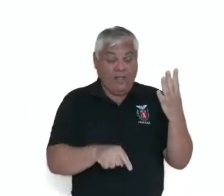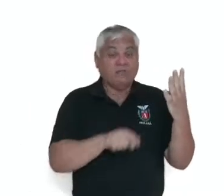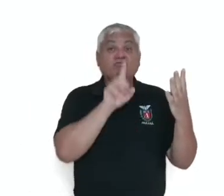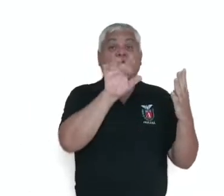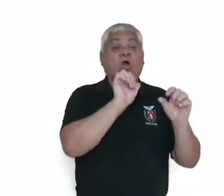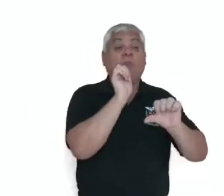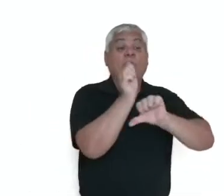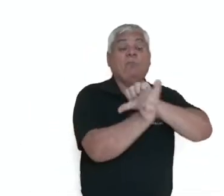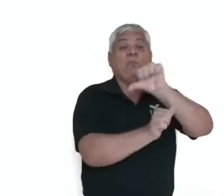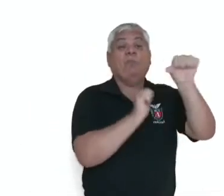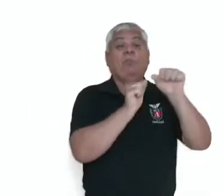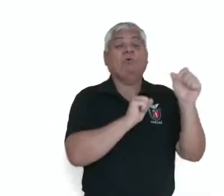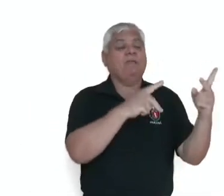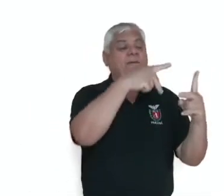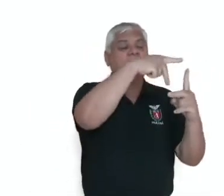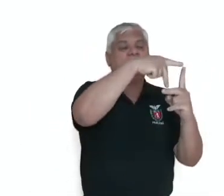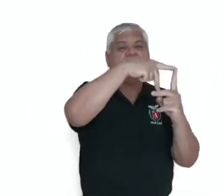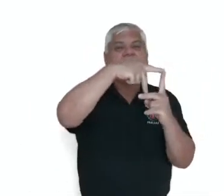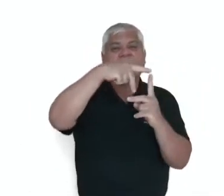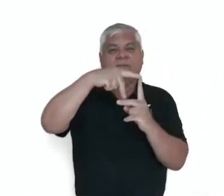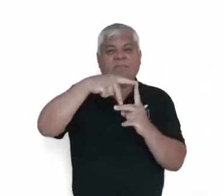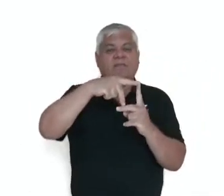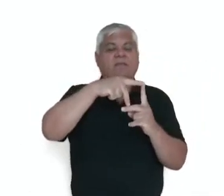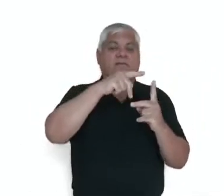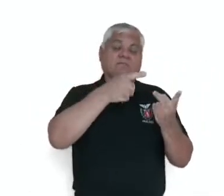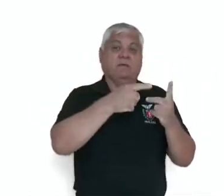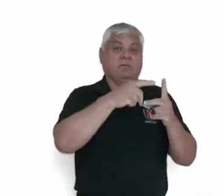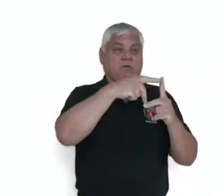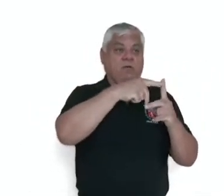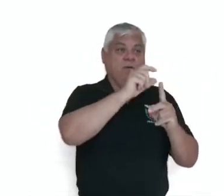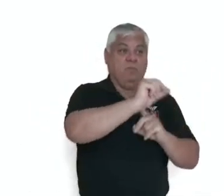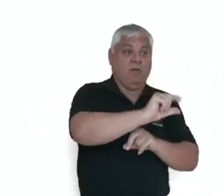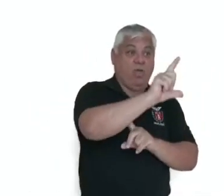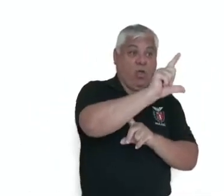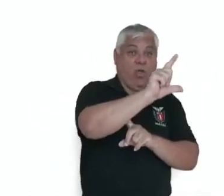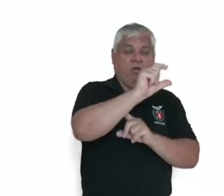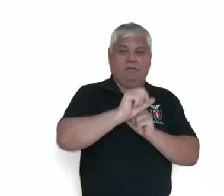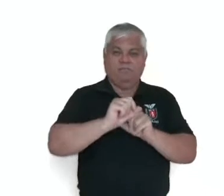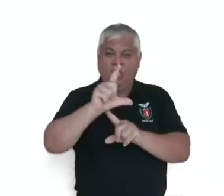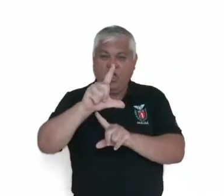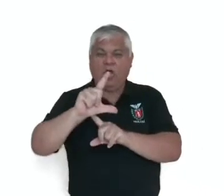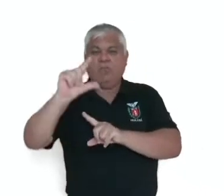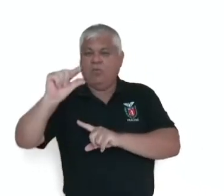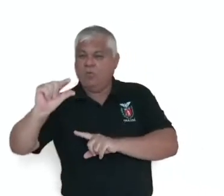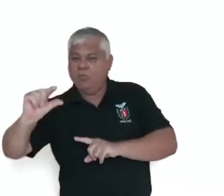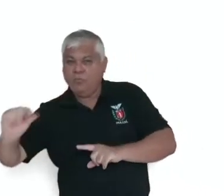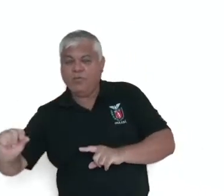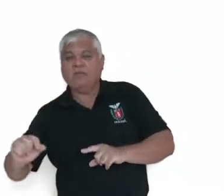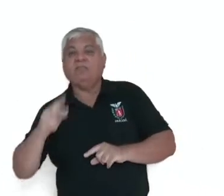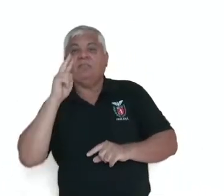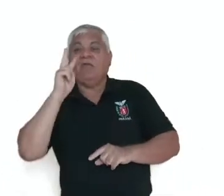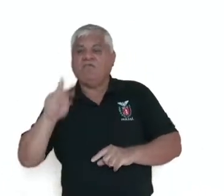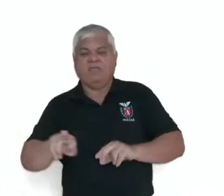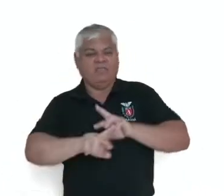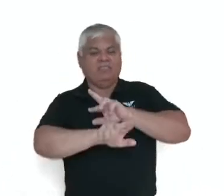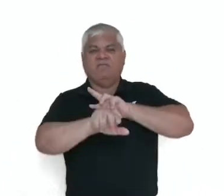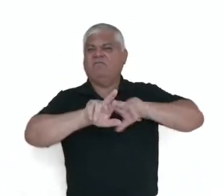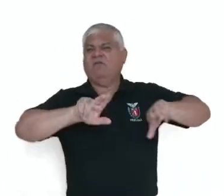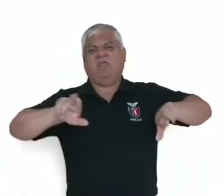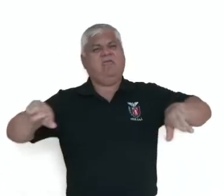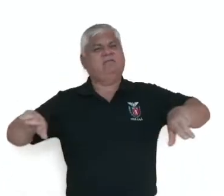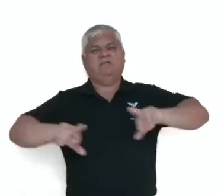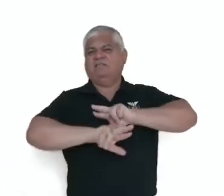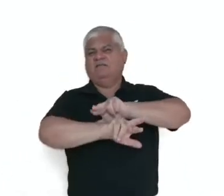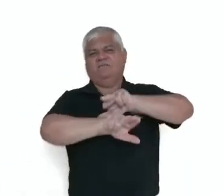apenas a quantidade de pixels, ou seja, o tamanho da matriz de cada uma, obteremos resoluções